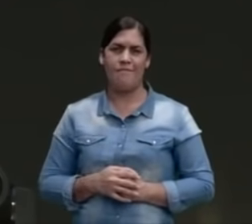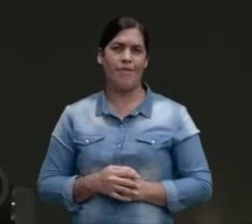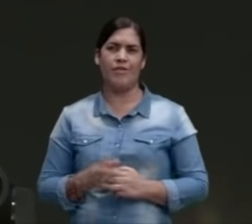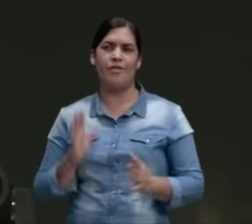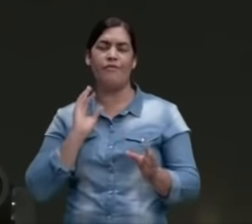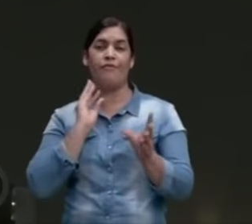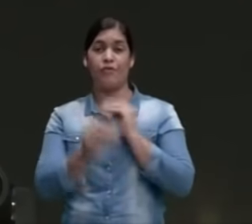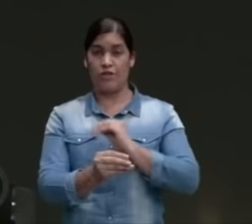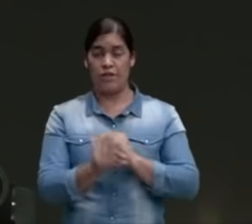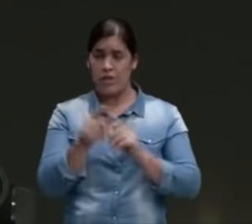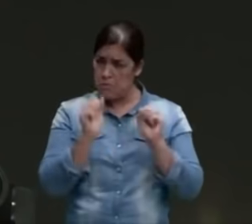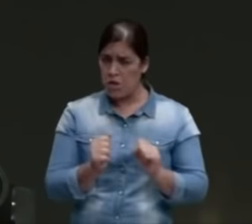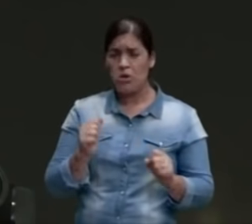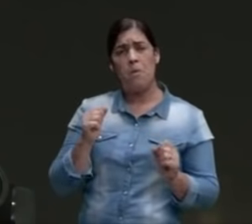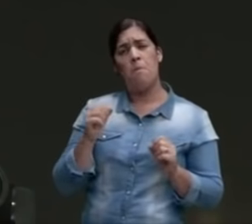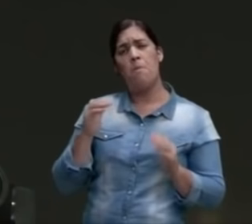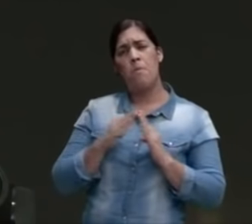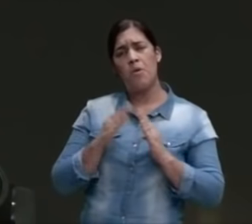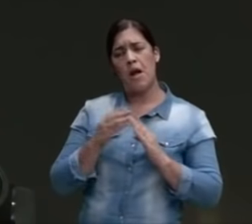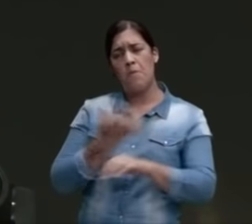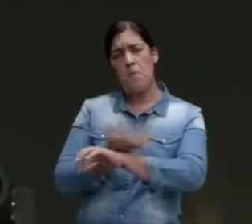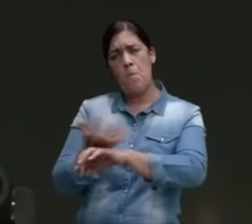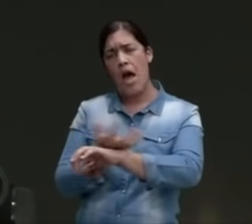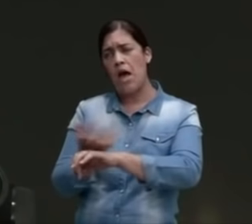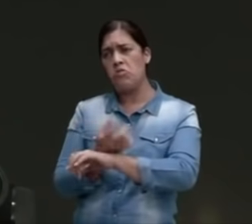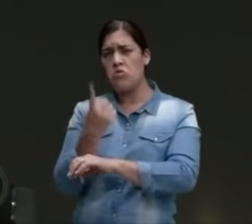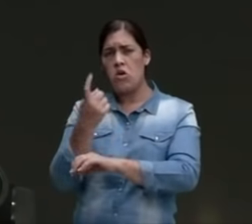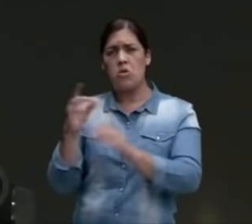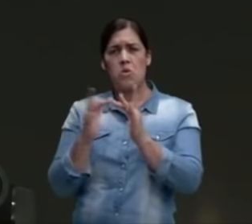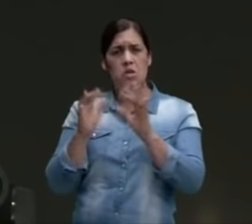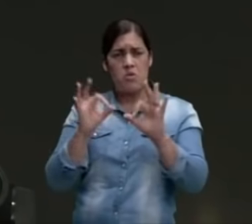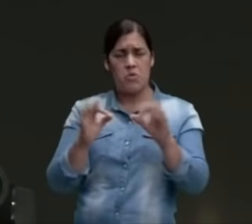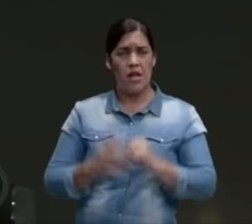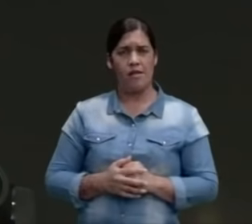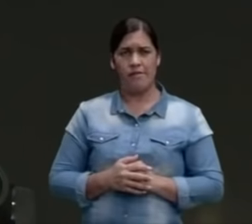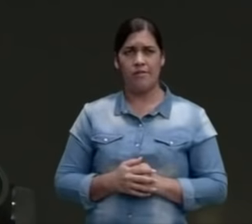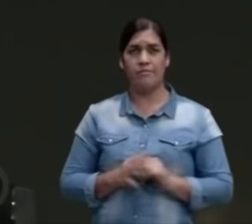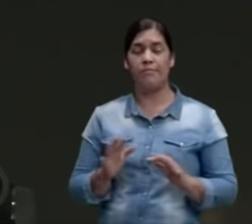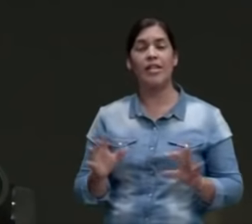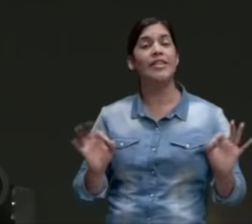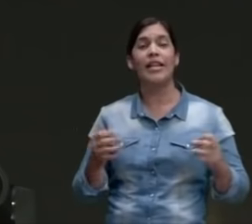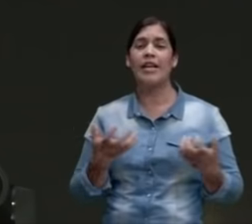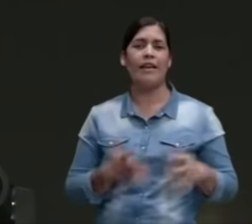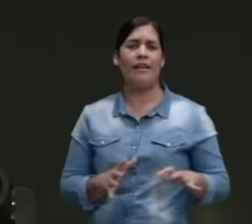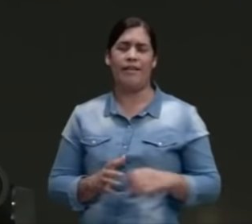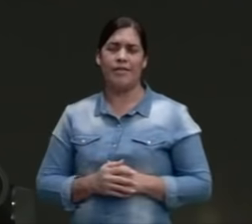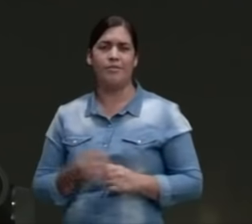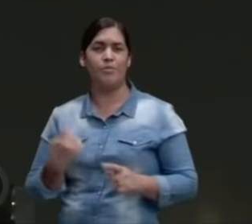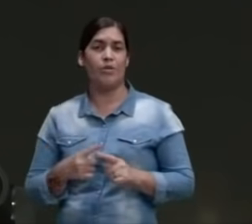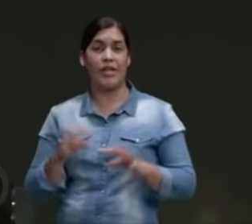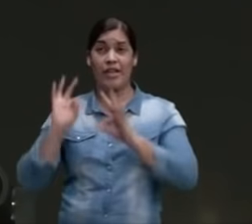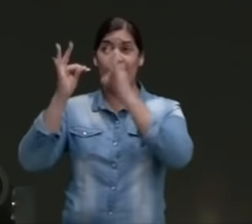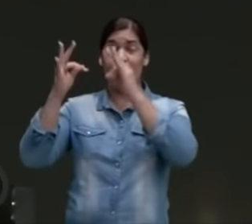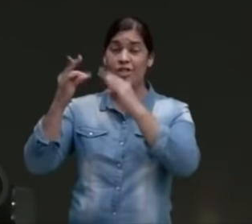morar lá no meio do mato, não ter contato com nada, mas quem quer fazer isso? A tecnologia é uma coisa boa, acelera,